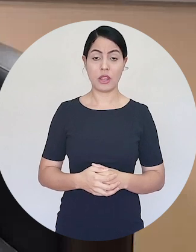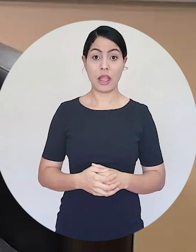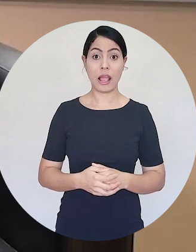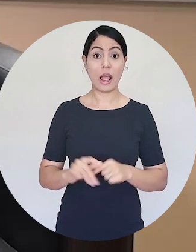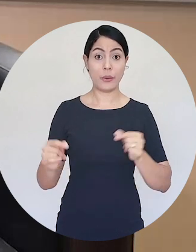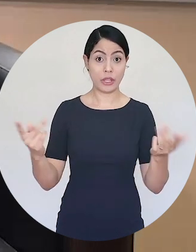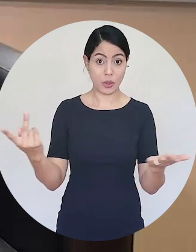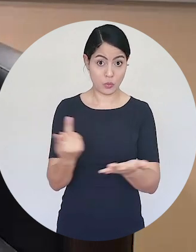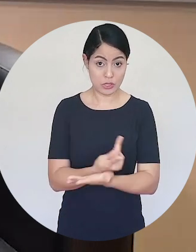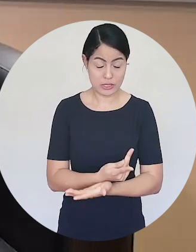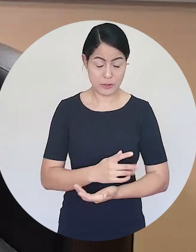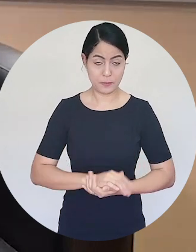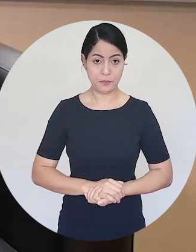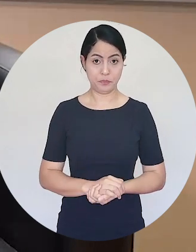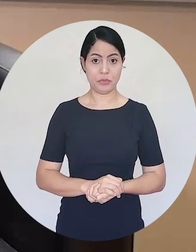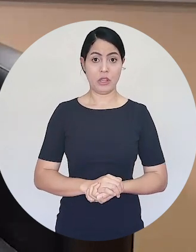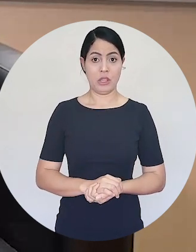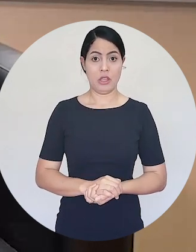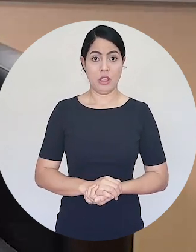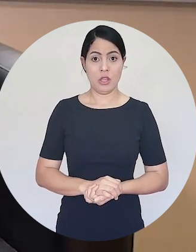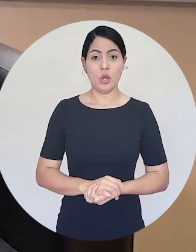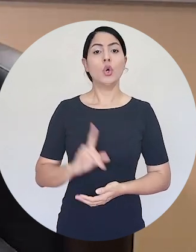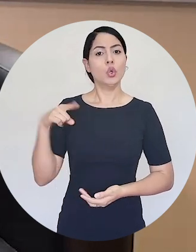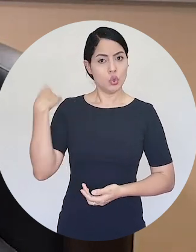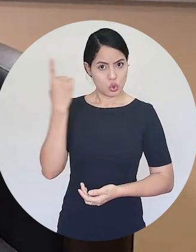engano. Quando